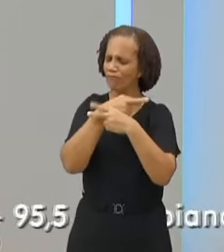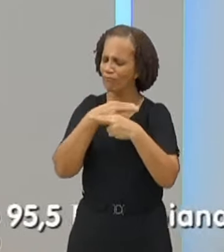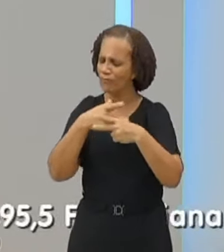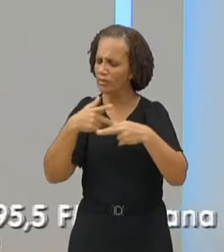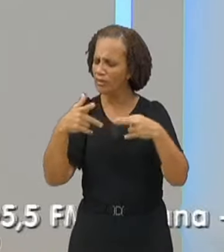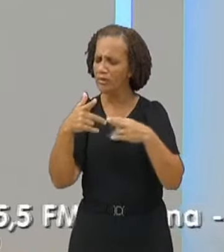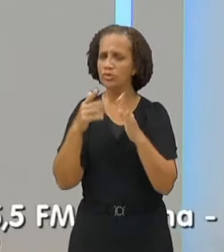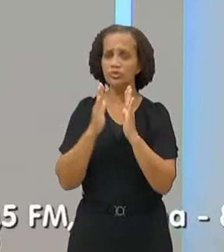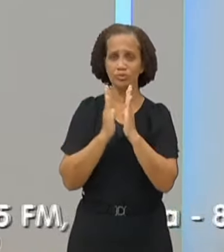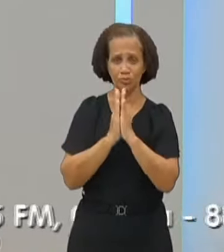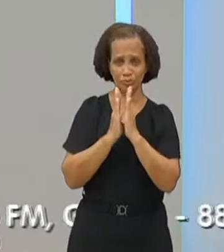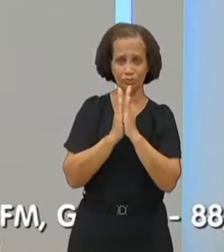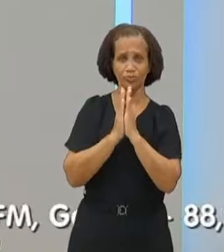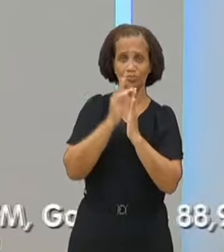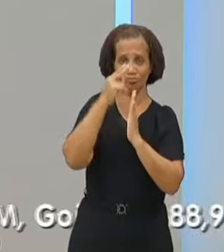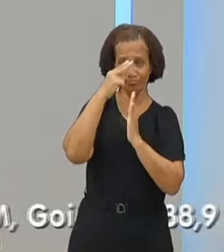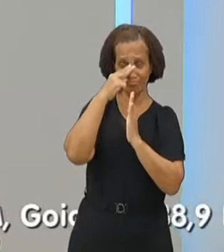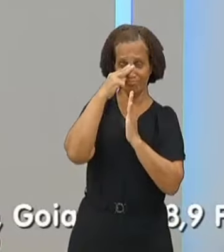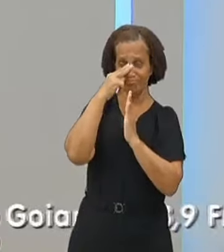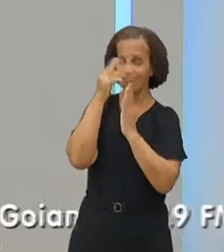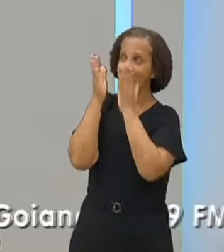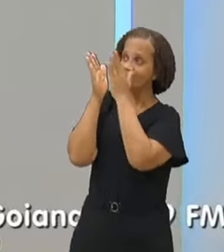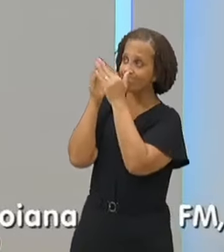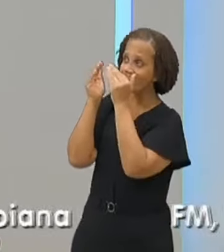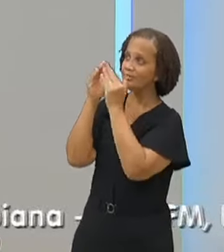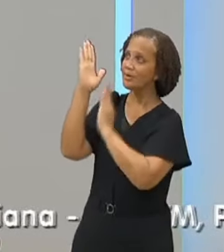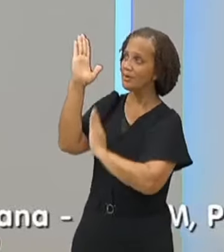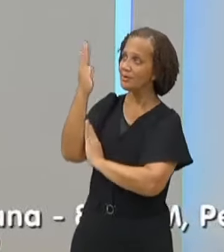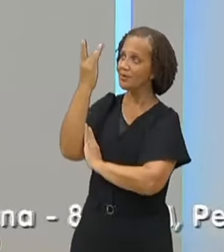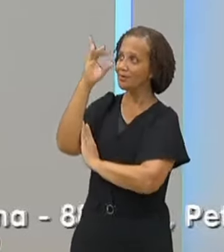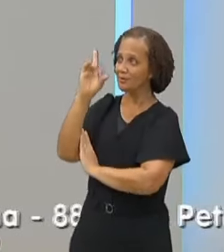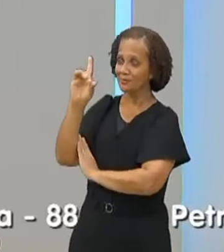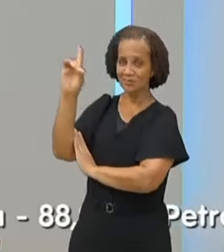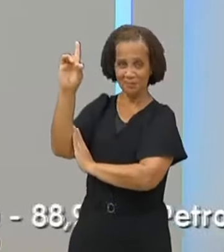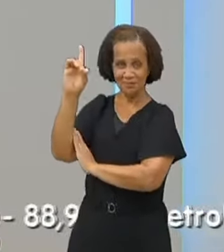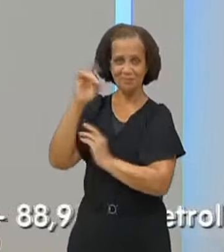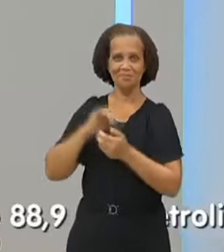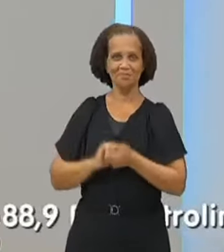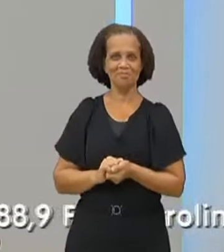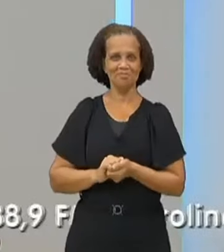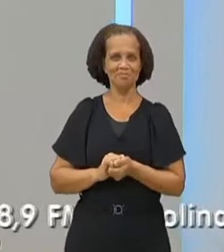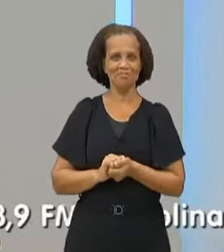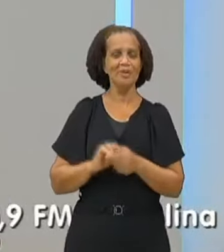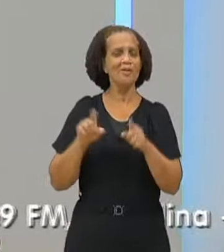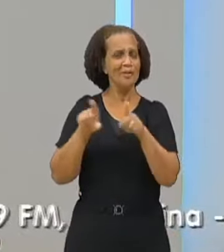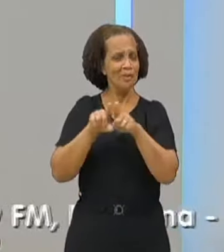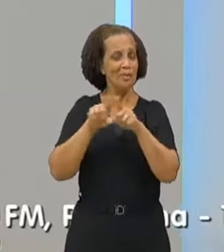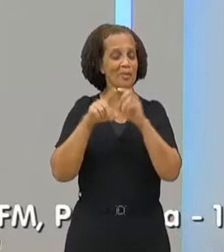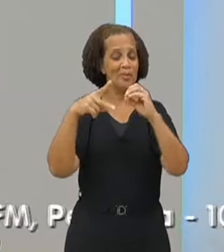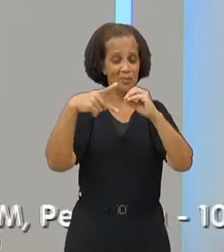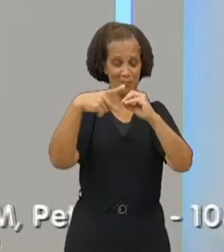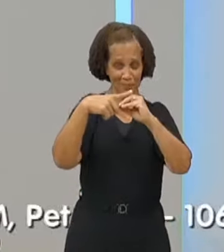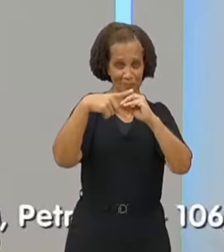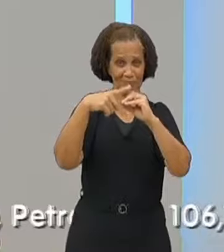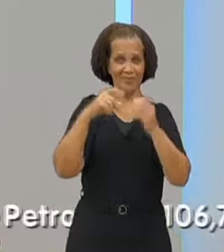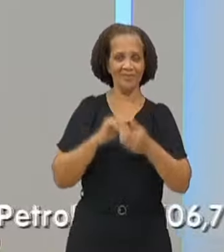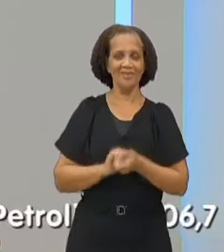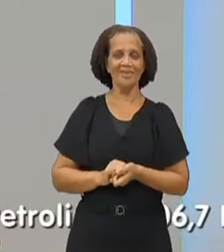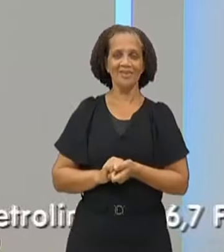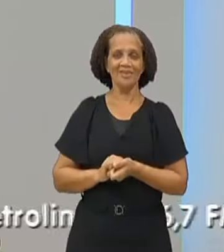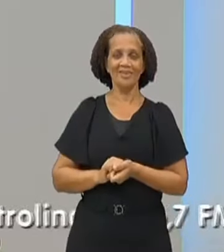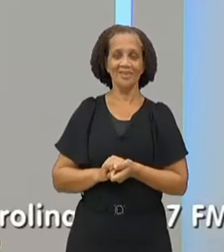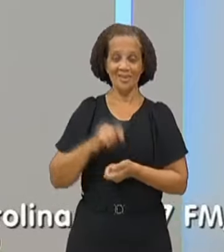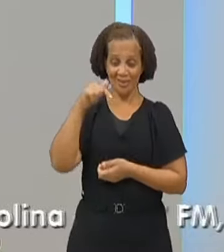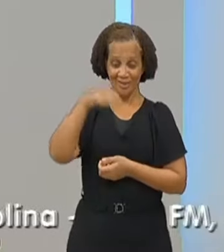crentes orando a Deus, buscando a presença do Senhor. E através da Rede Brasil, não é diferente. Estamos